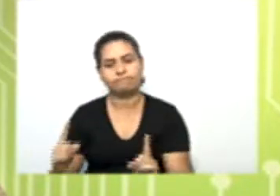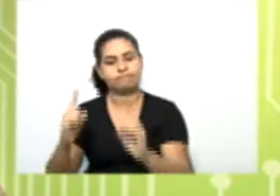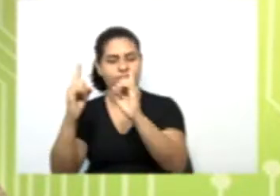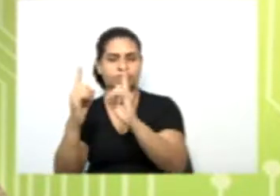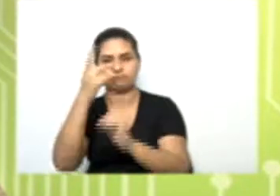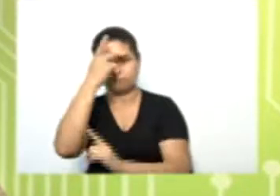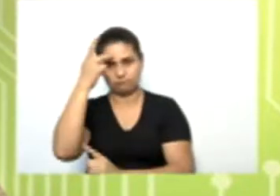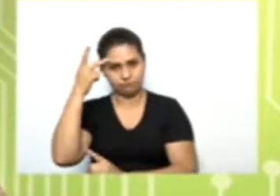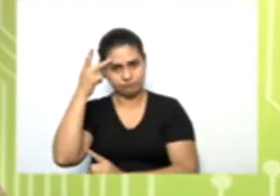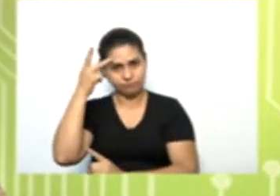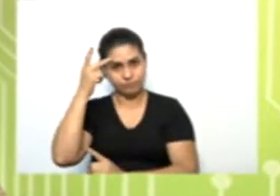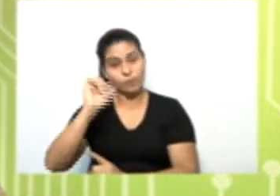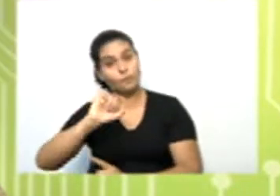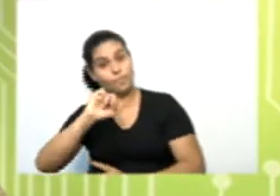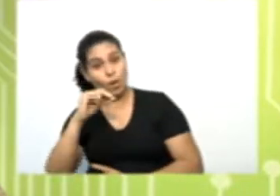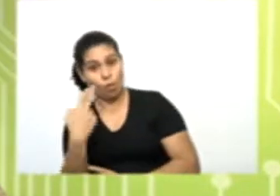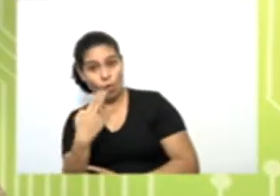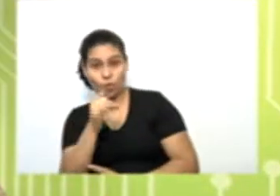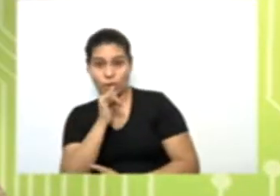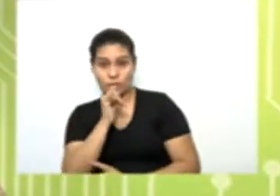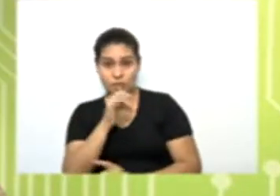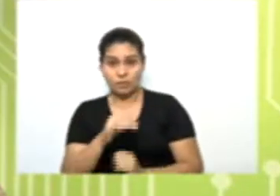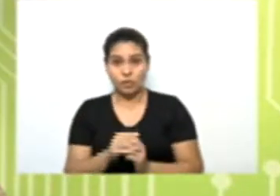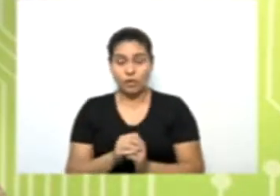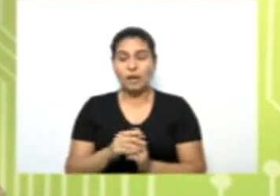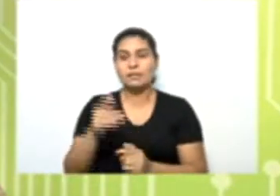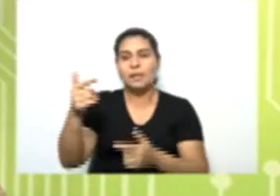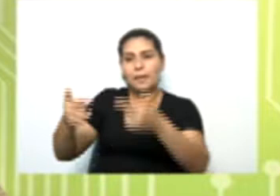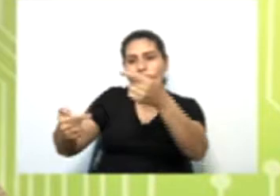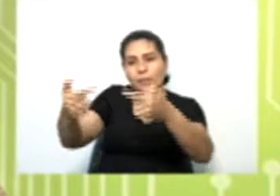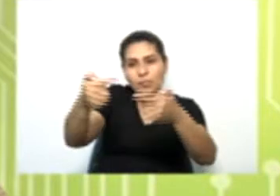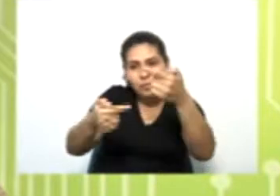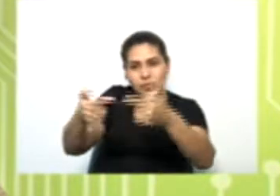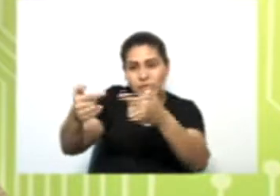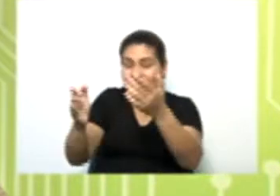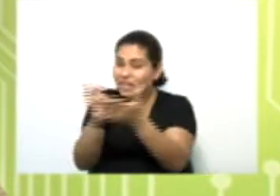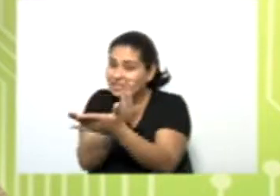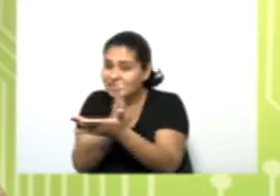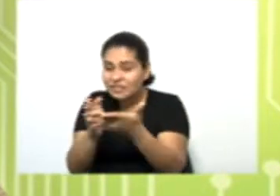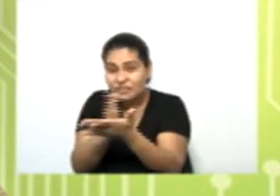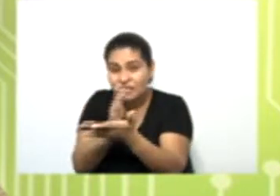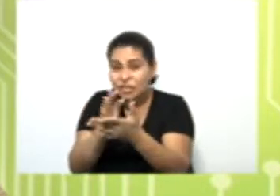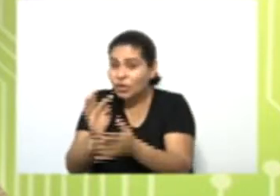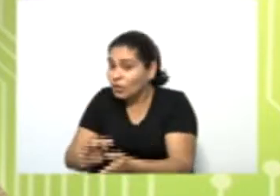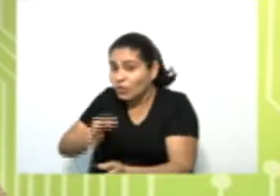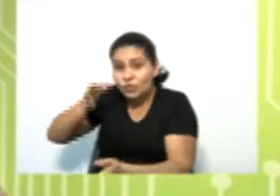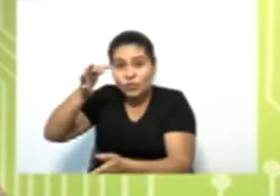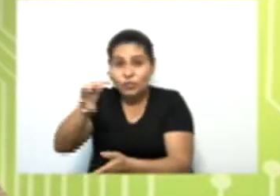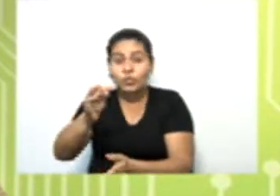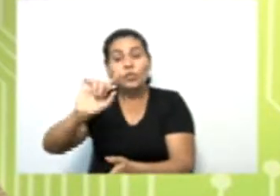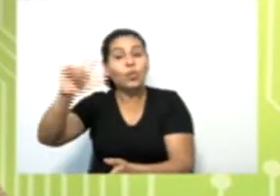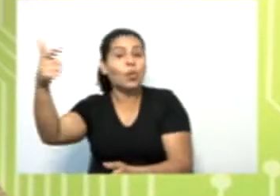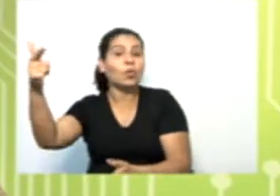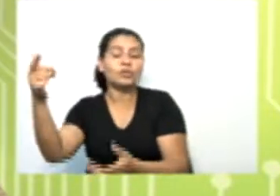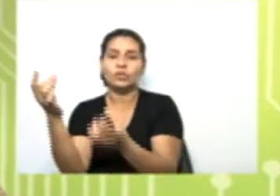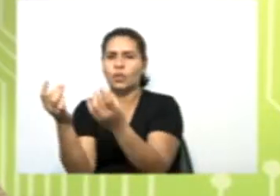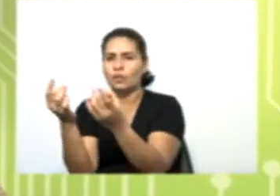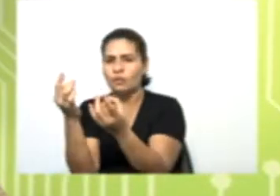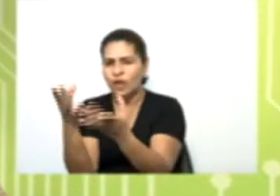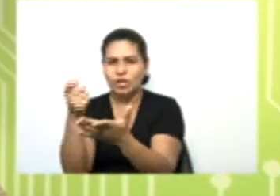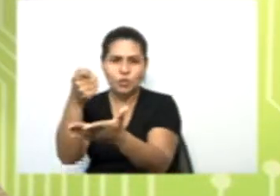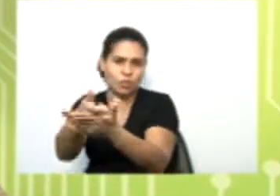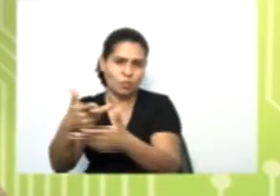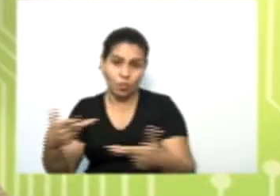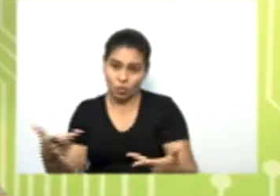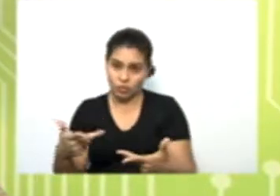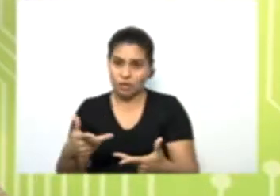momento, tá certo? Ou então, essa política tem a ver com futuras negociações. Então a gente não